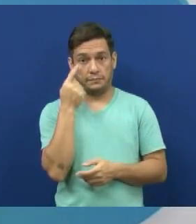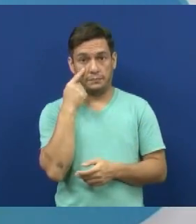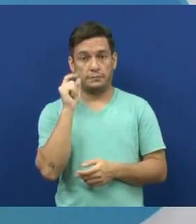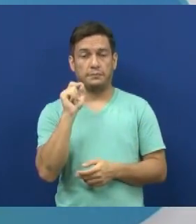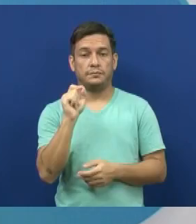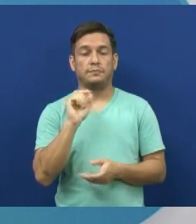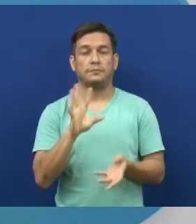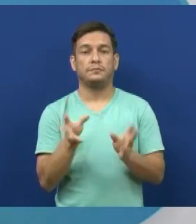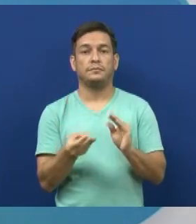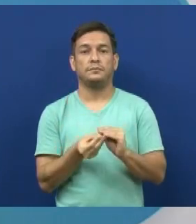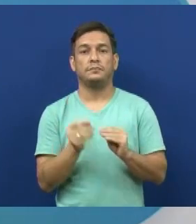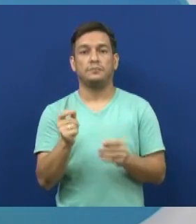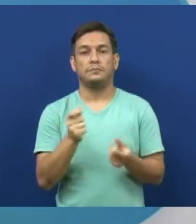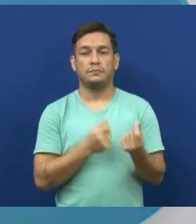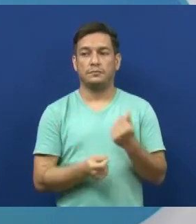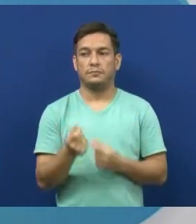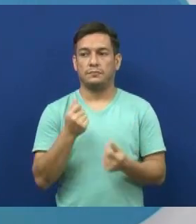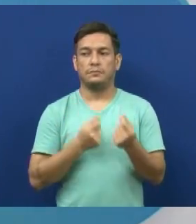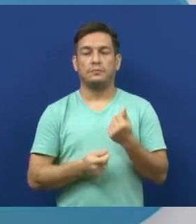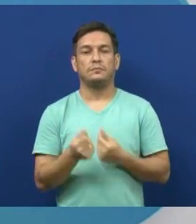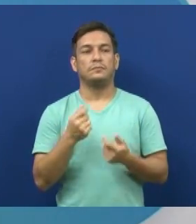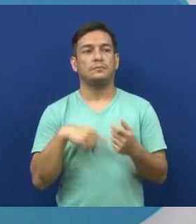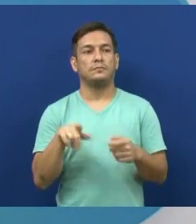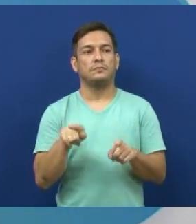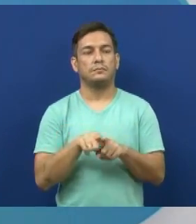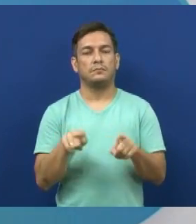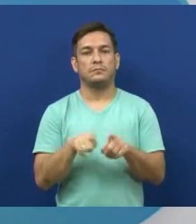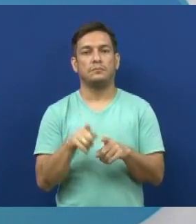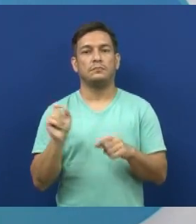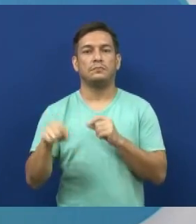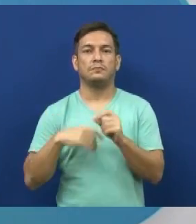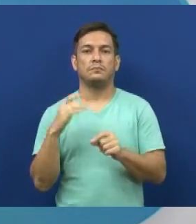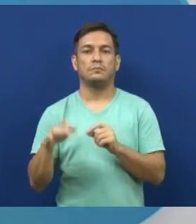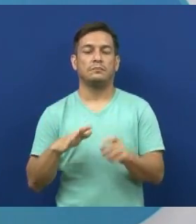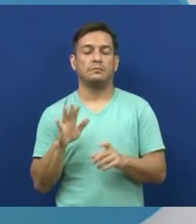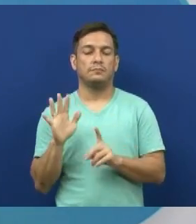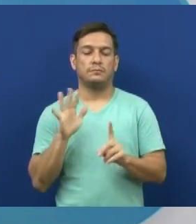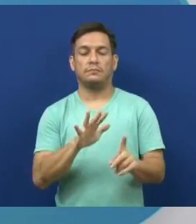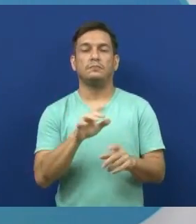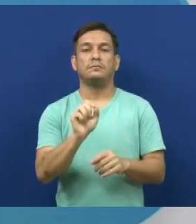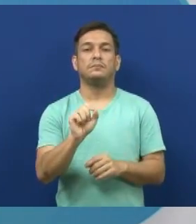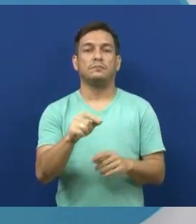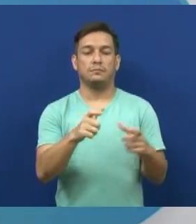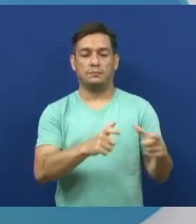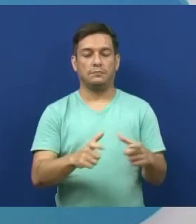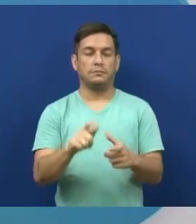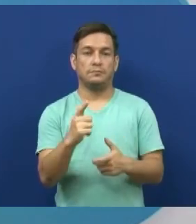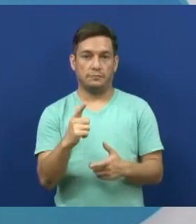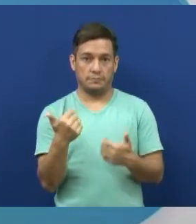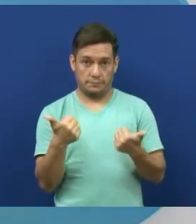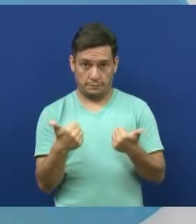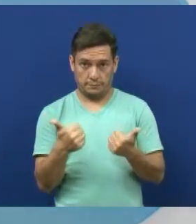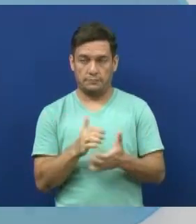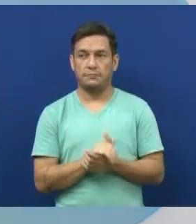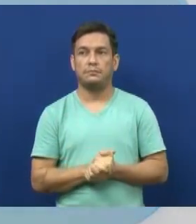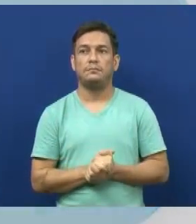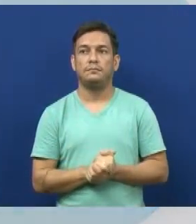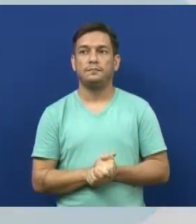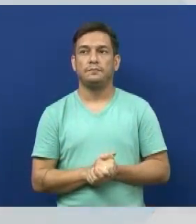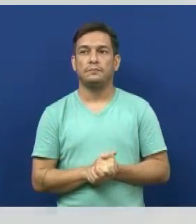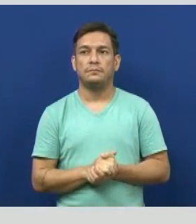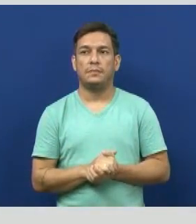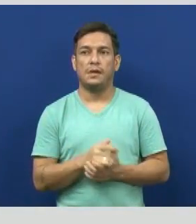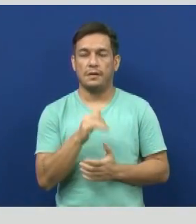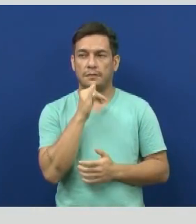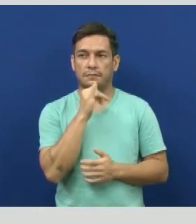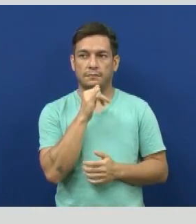as transformações econômicas, elas também influenciam no espaço geográfico, tudo bem? Vamos para os